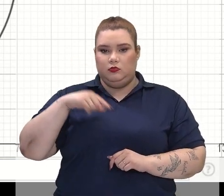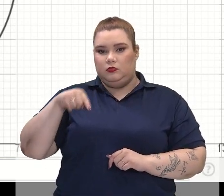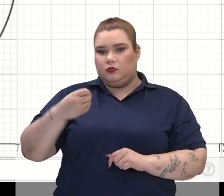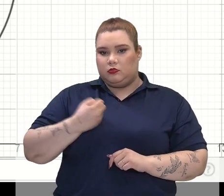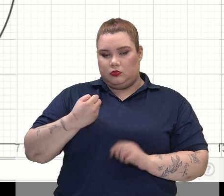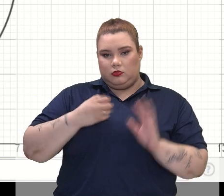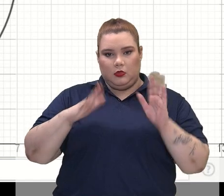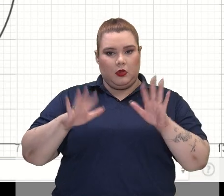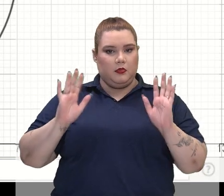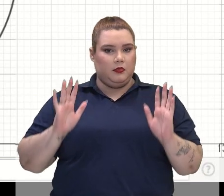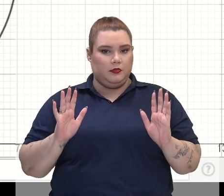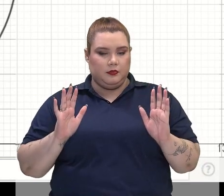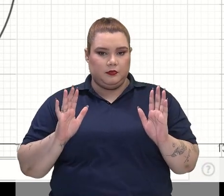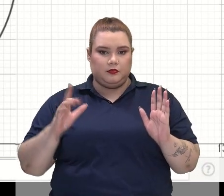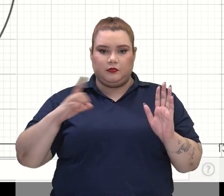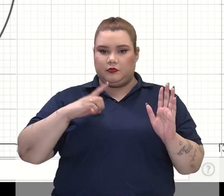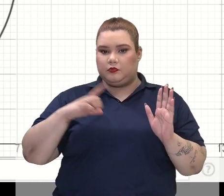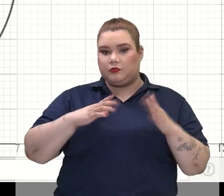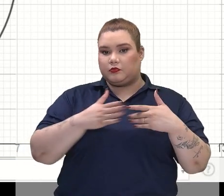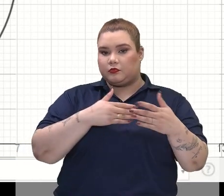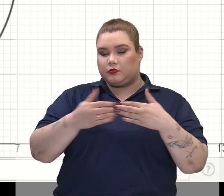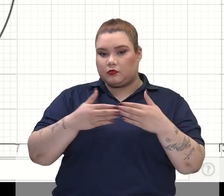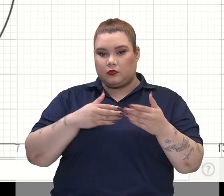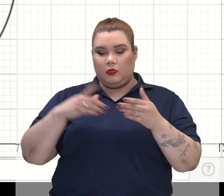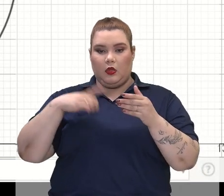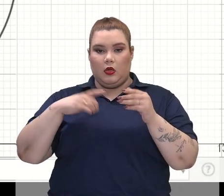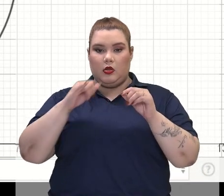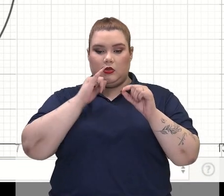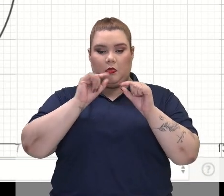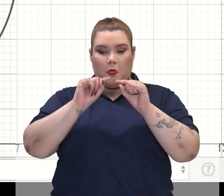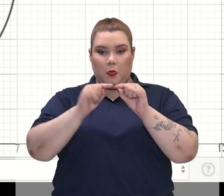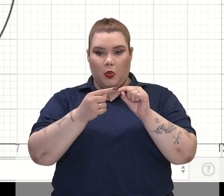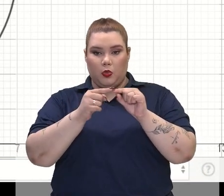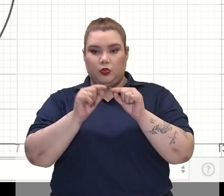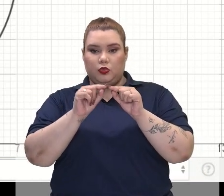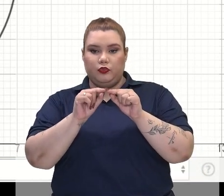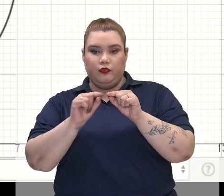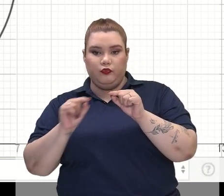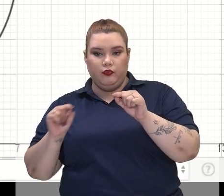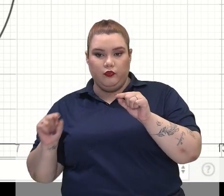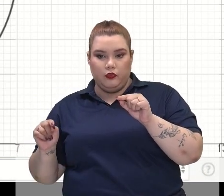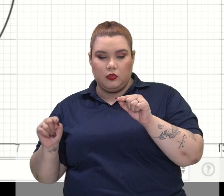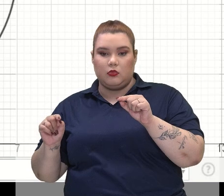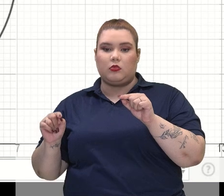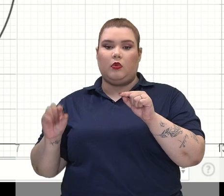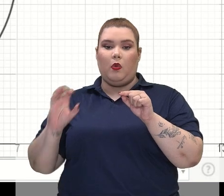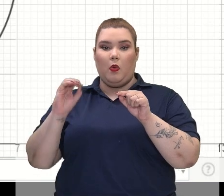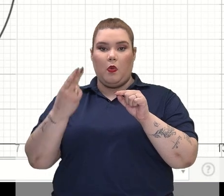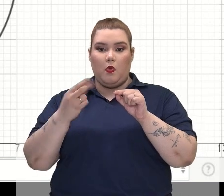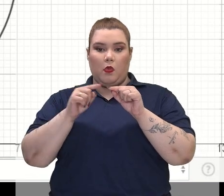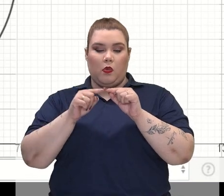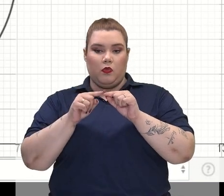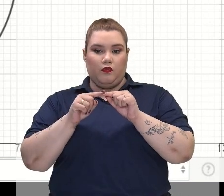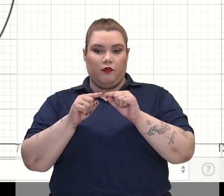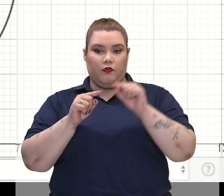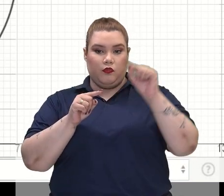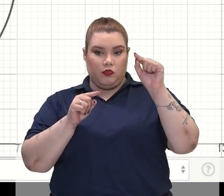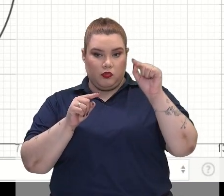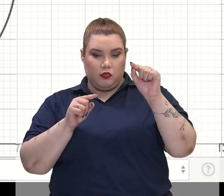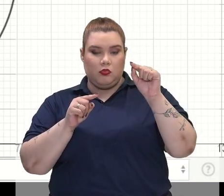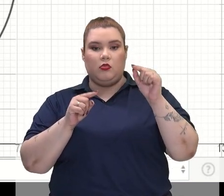Não importa, né? Saindo da circunferência, chegou até a extremidade aqui, ó. Saindo do centro da circunferência até a extremidade, ó, segmento